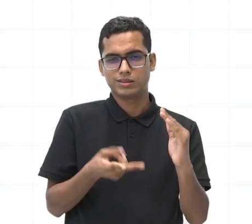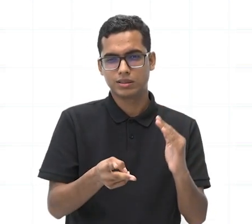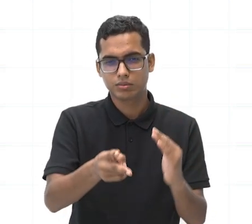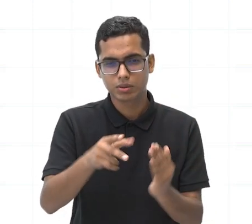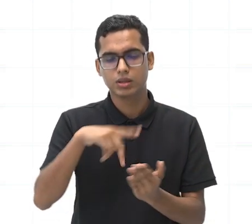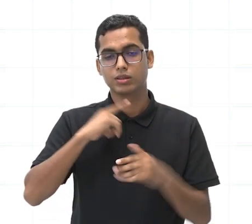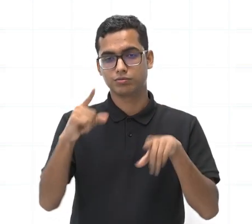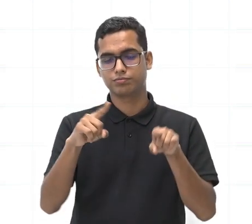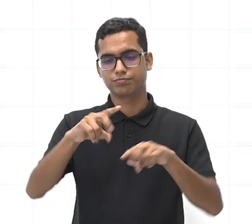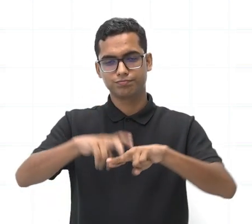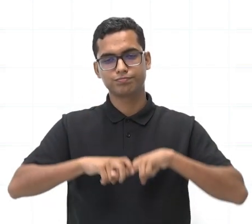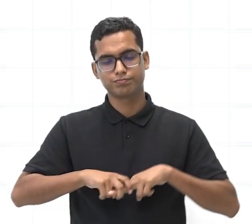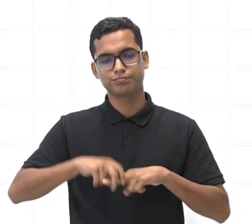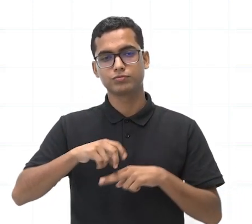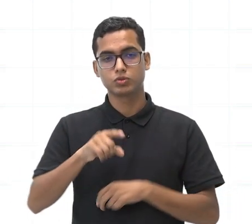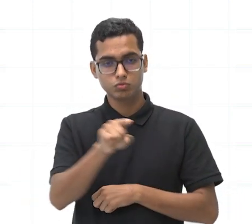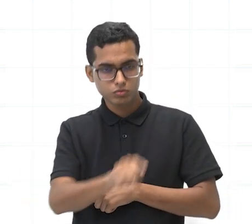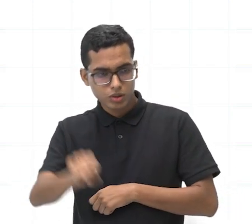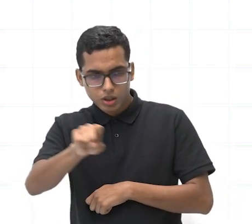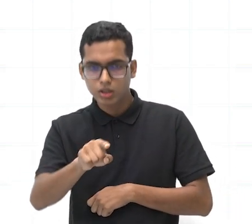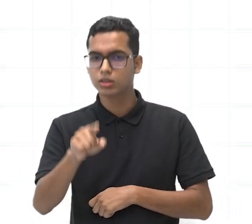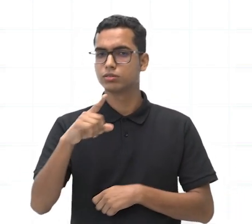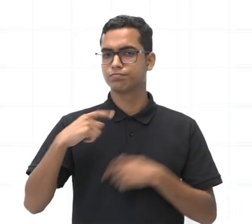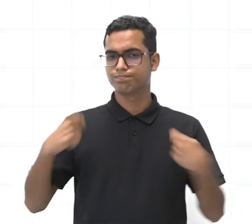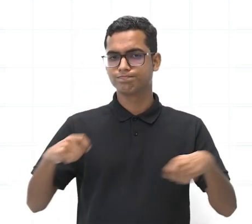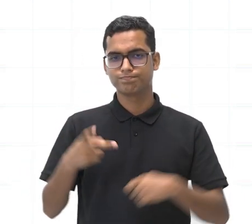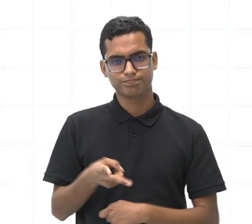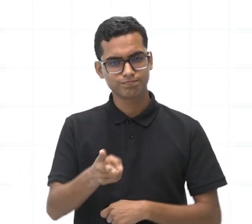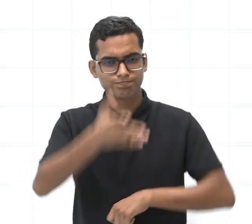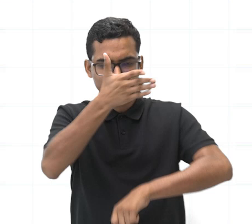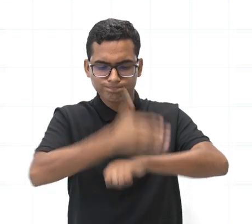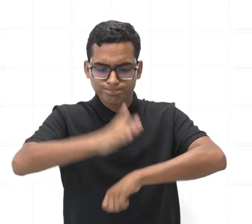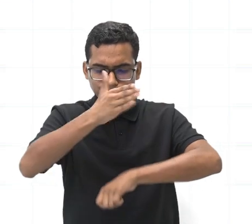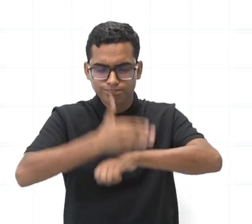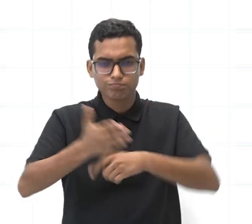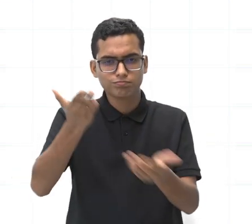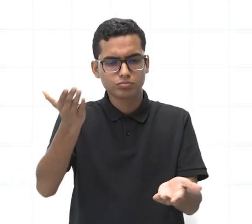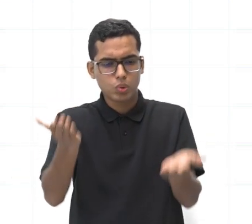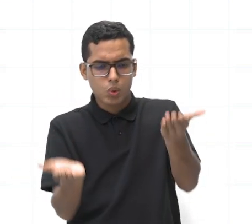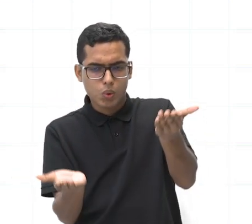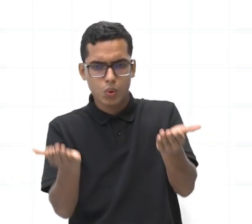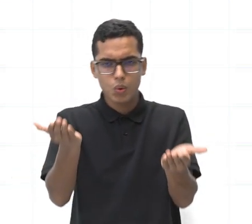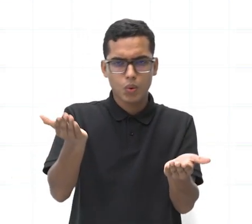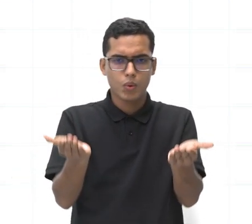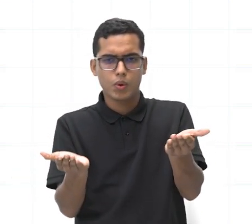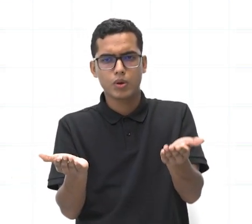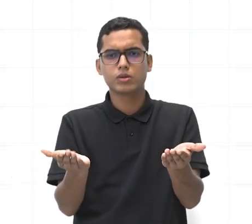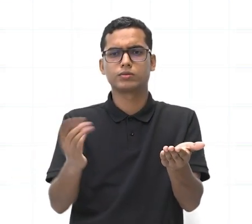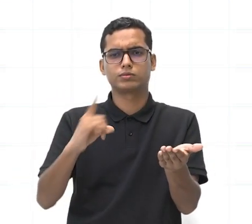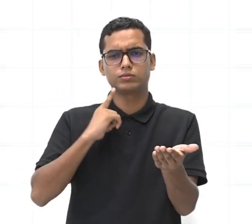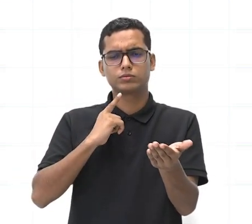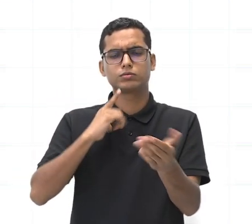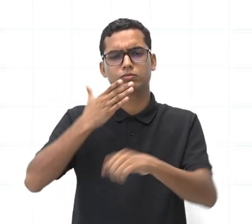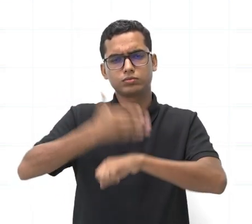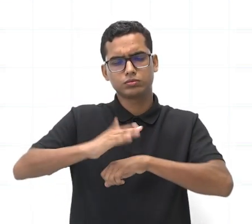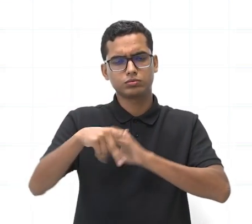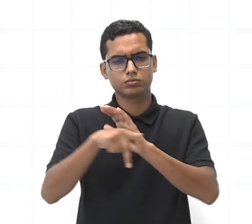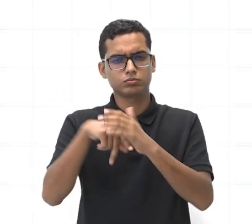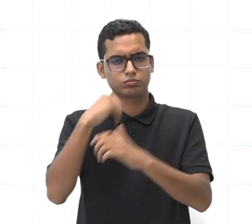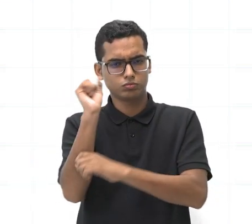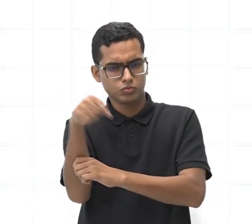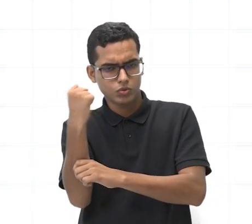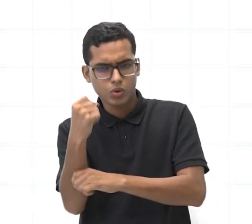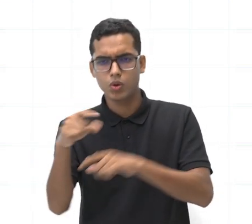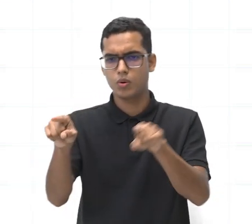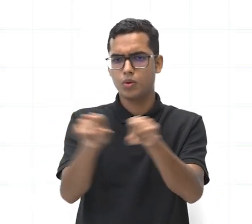importante treinar sempre esta capacidade, né? O equilíbrio, fazer ali sessões de